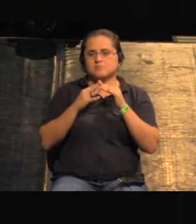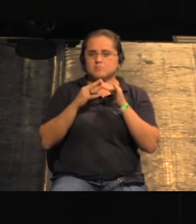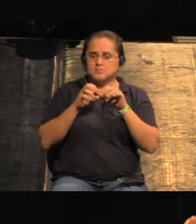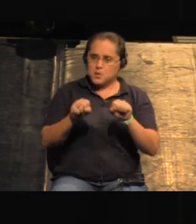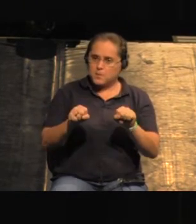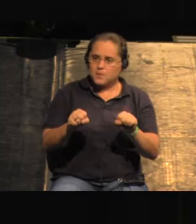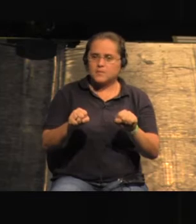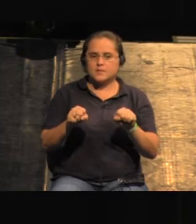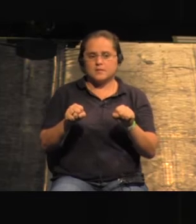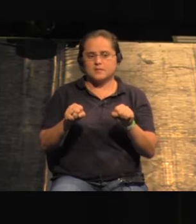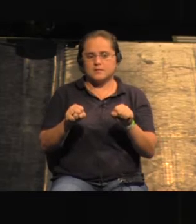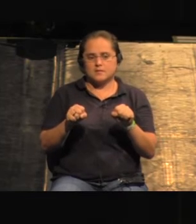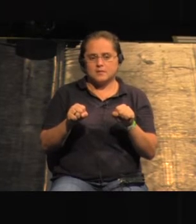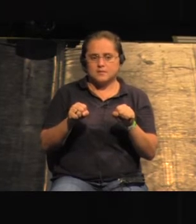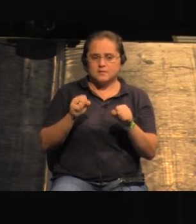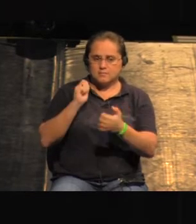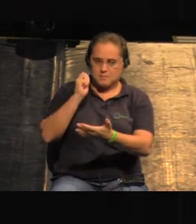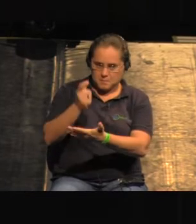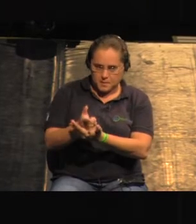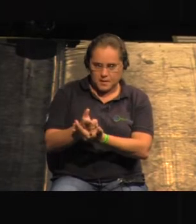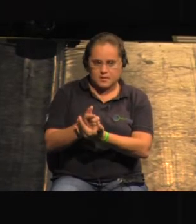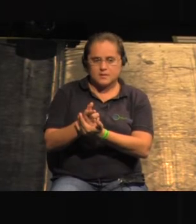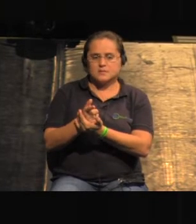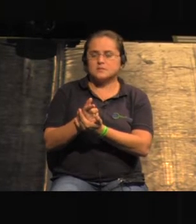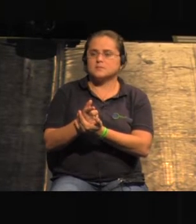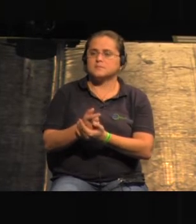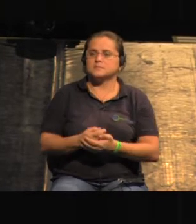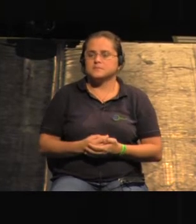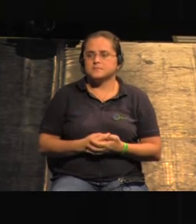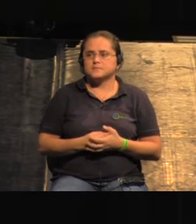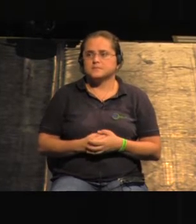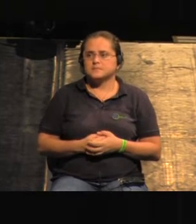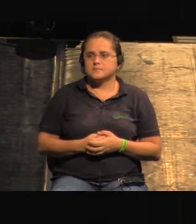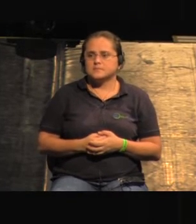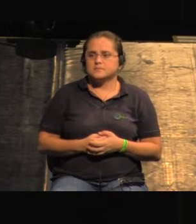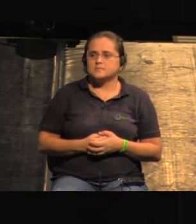casas que podem ser pagas,